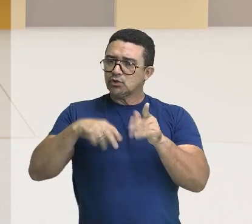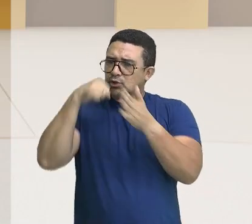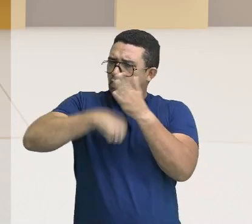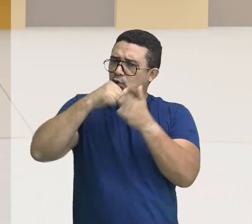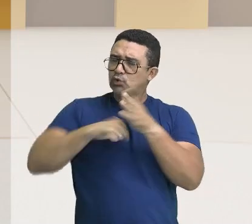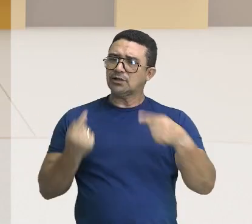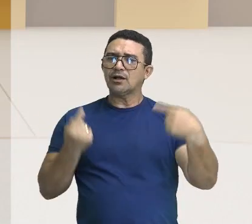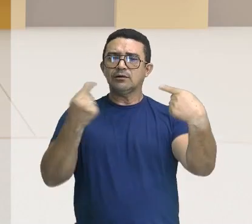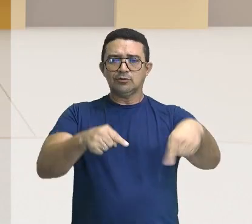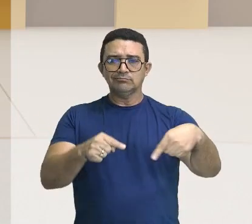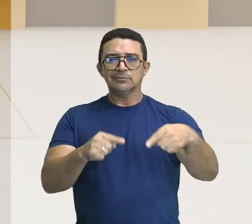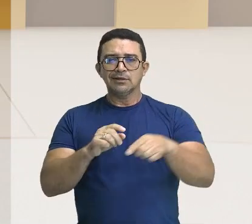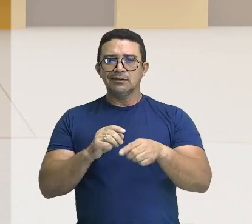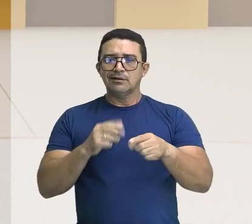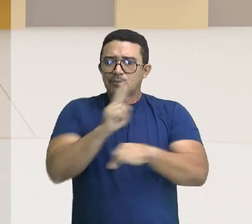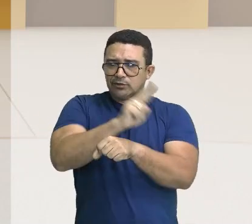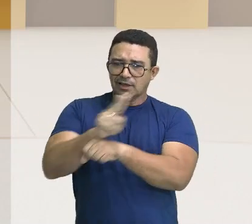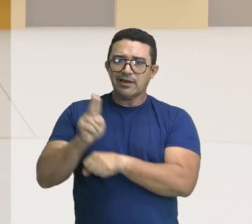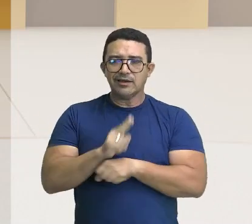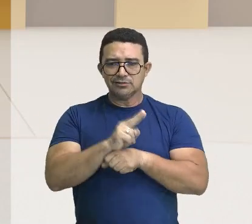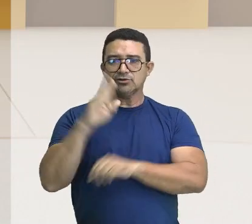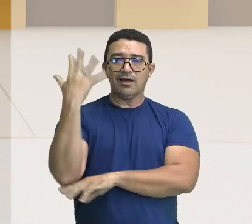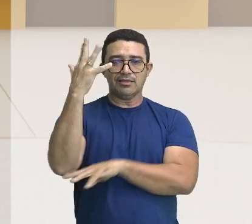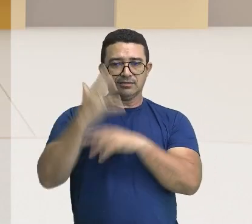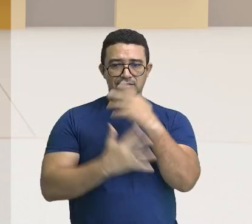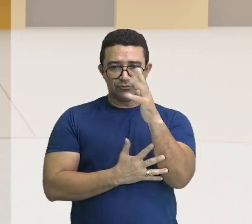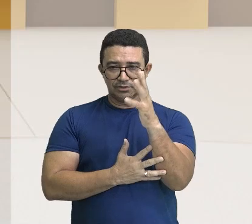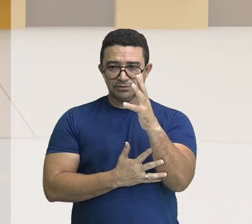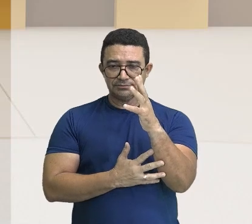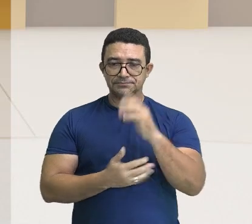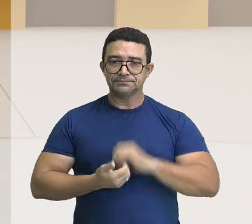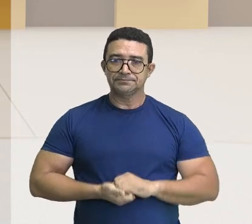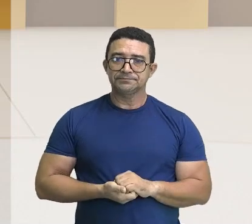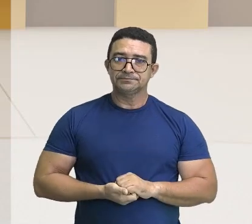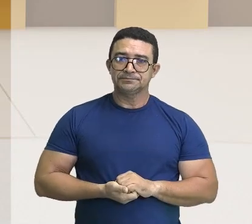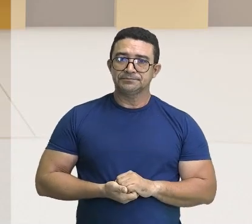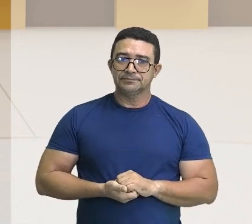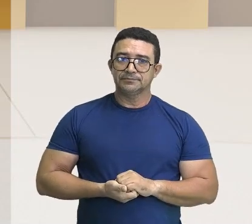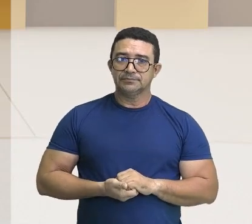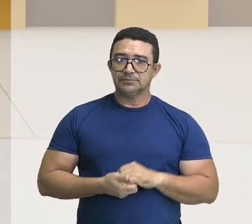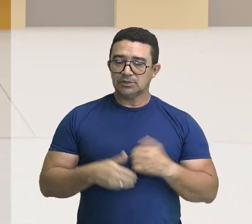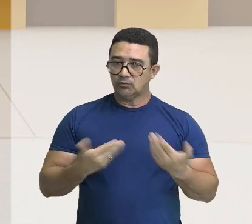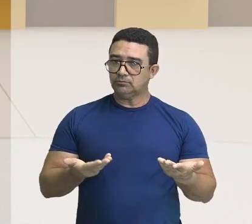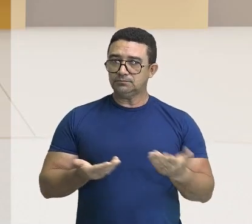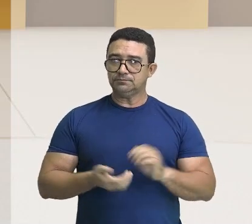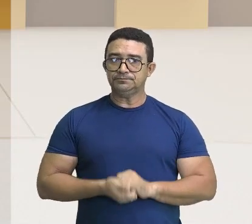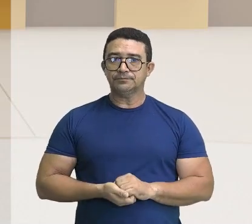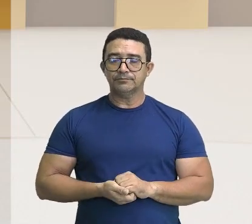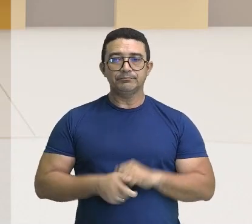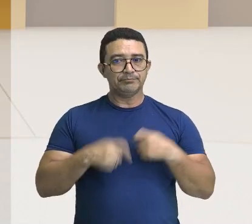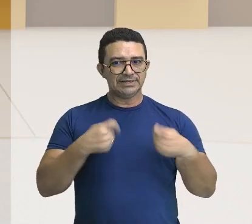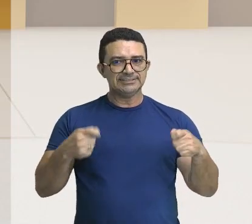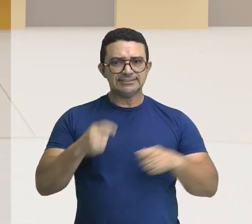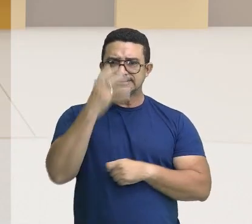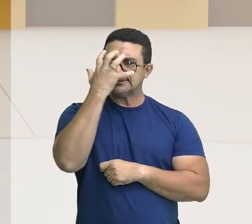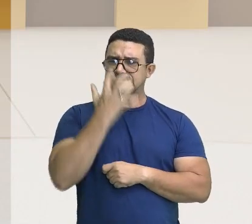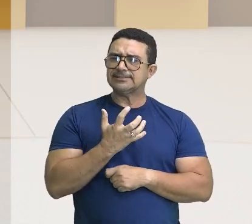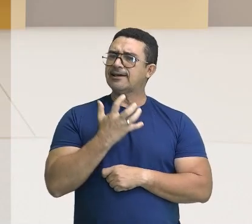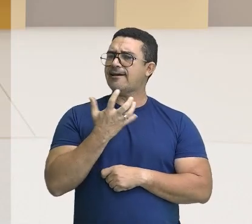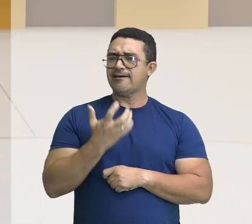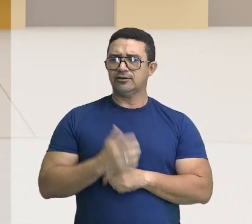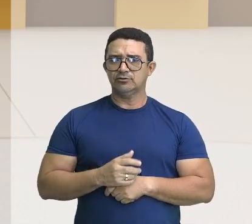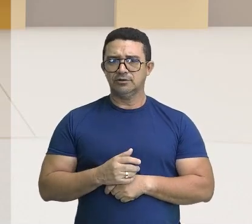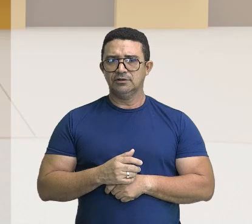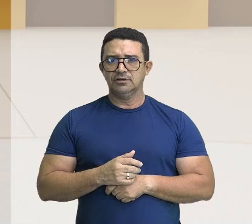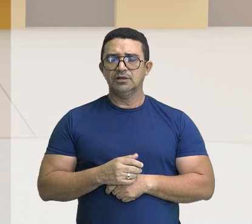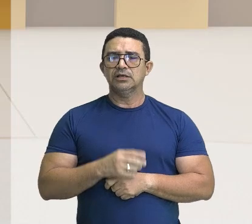vivem em harmonia com a natureza, que protegem a natureza. Não é verdade? Mas que seja uma coisa realmente séria, né? Que seja algo que